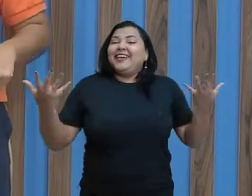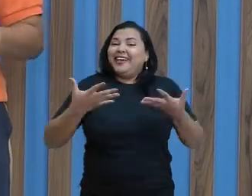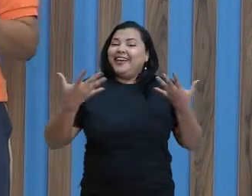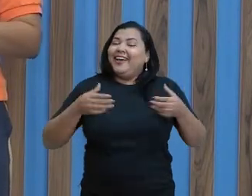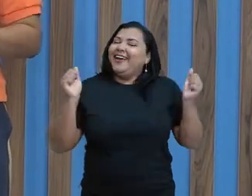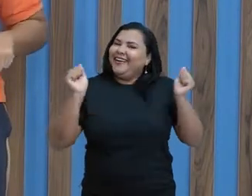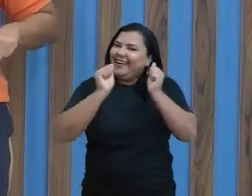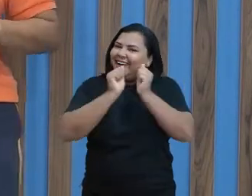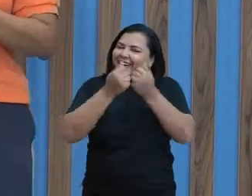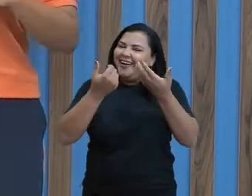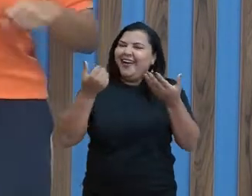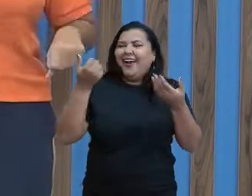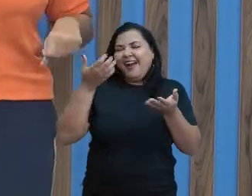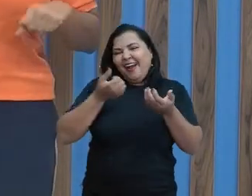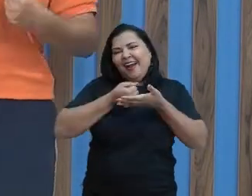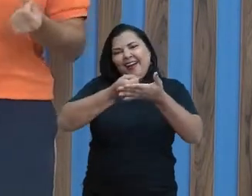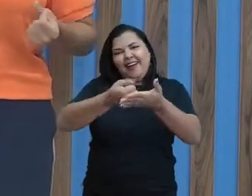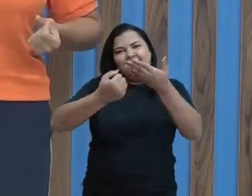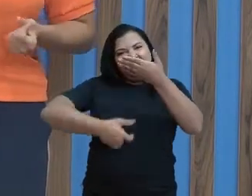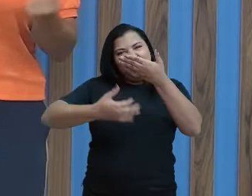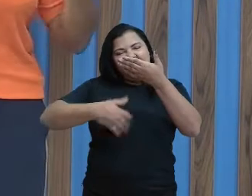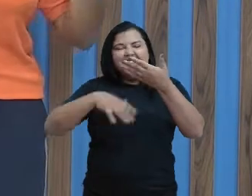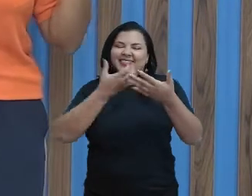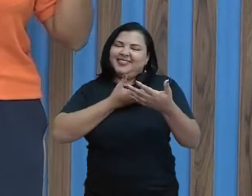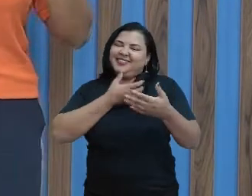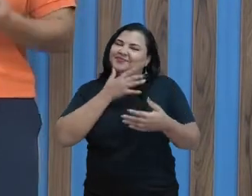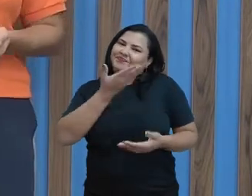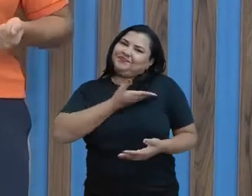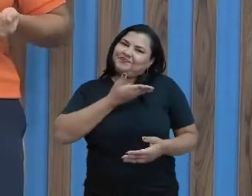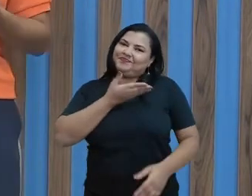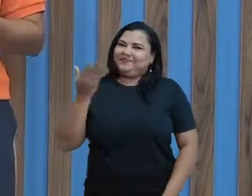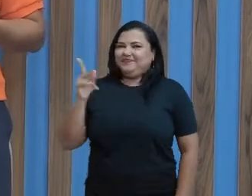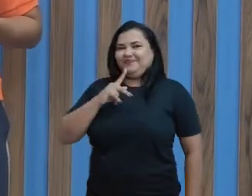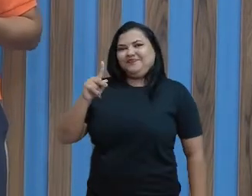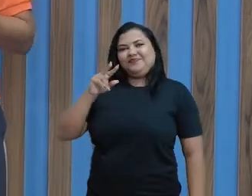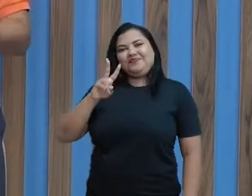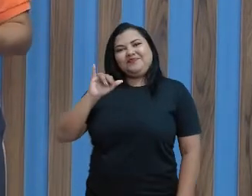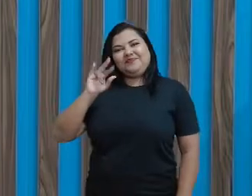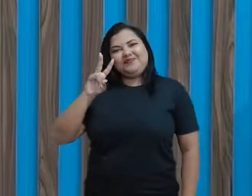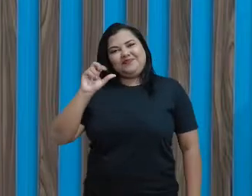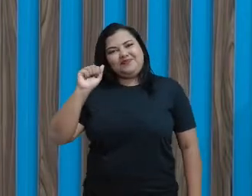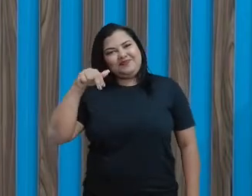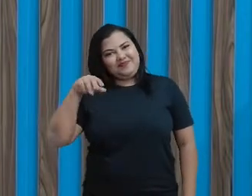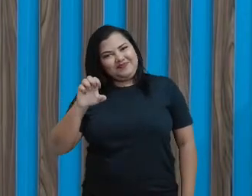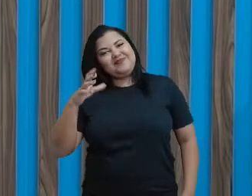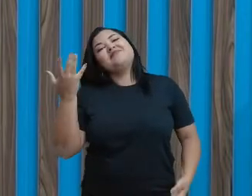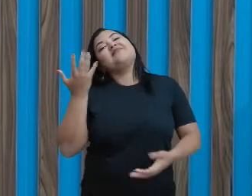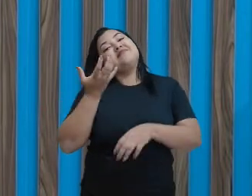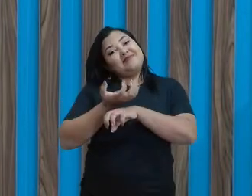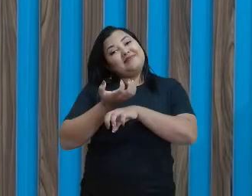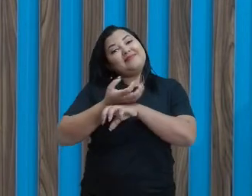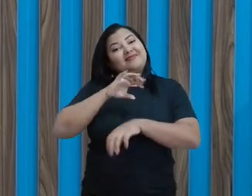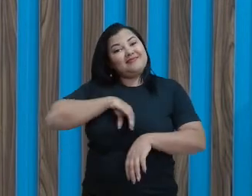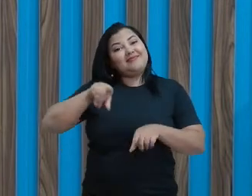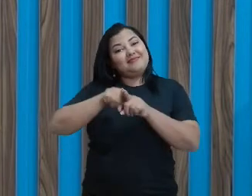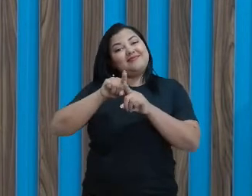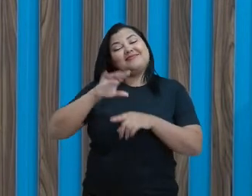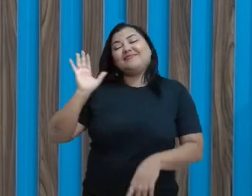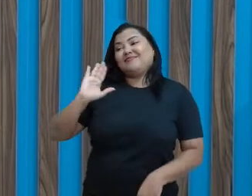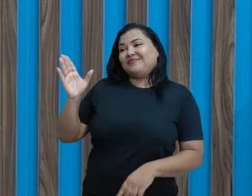nosso chat é minha queridíssima companheira, a professora Viviane Santos, de língua portuguesa. Vamos dar um oi para